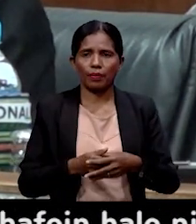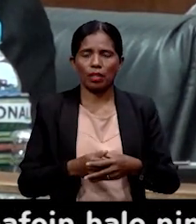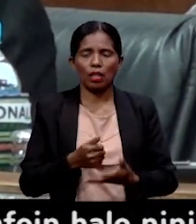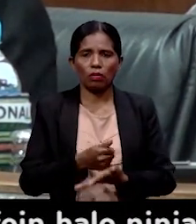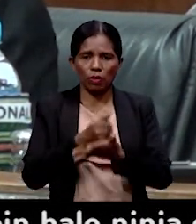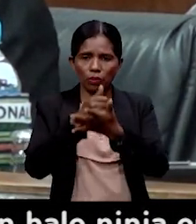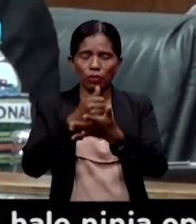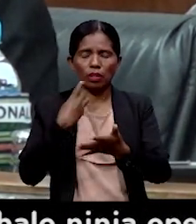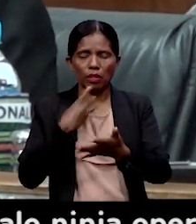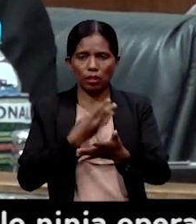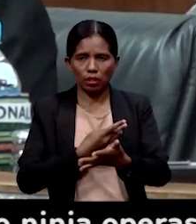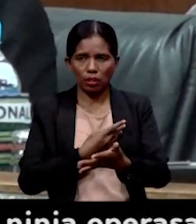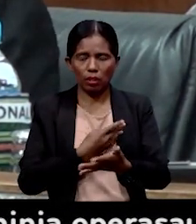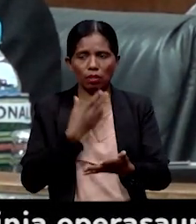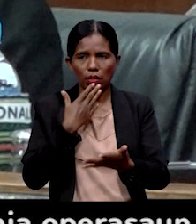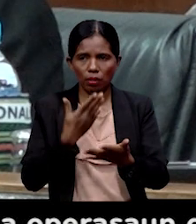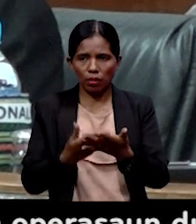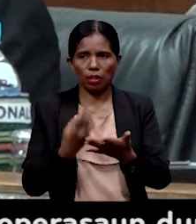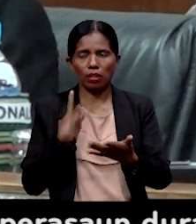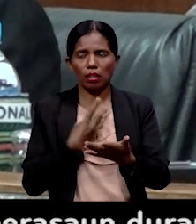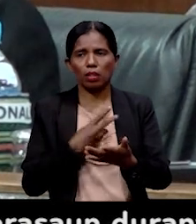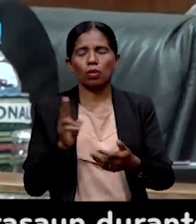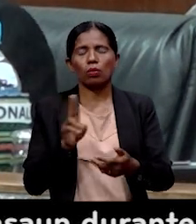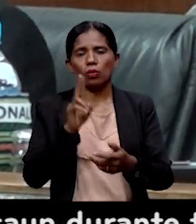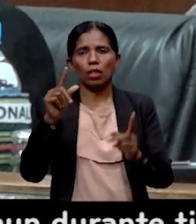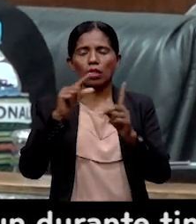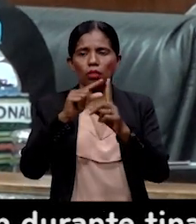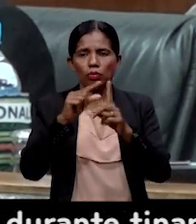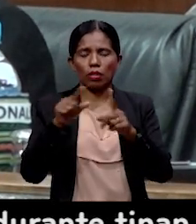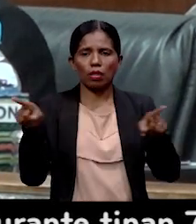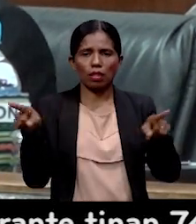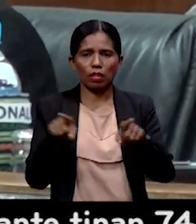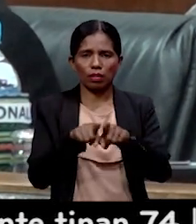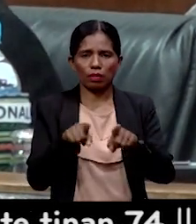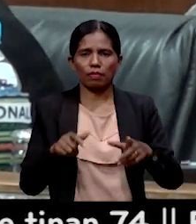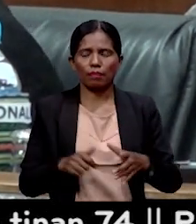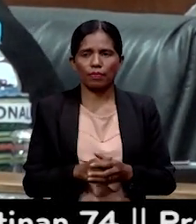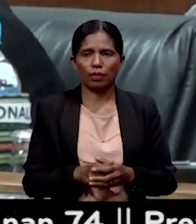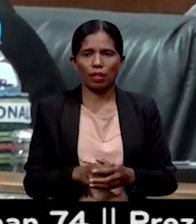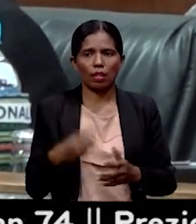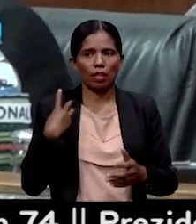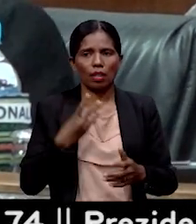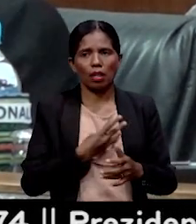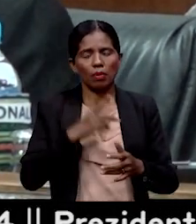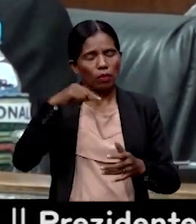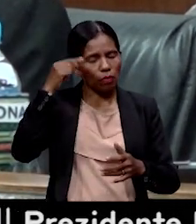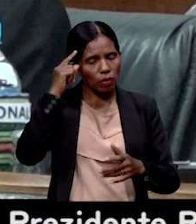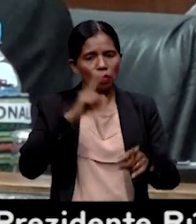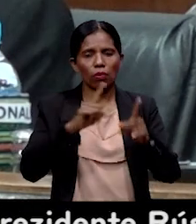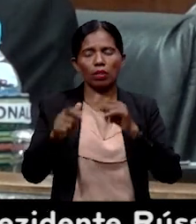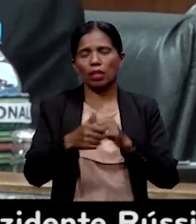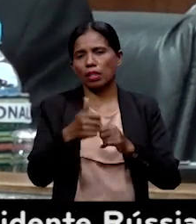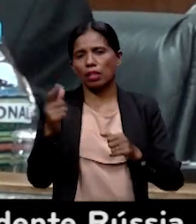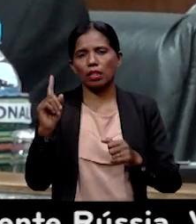ita, ne dia para ita usa de fona nessa. Porque sei lá, meu governo colheira,